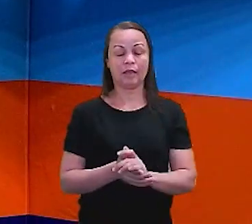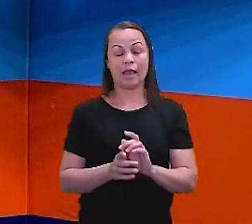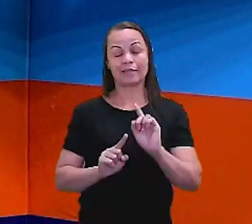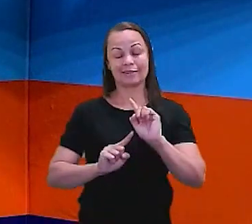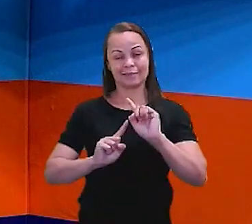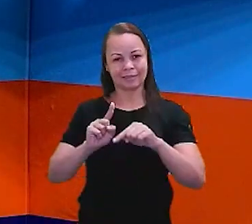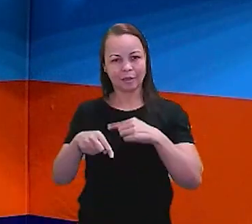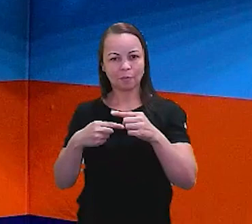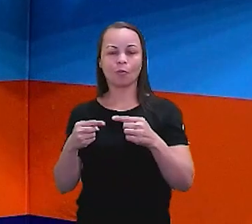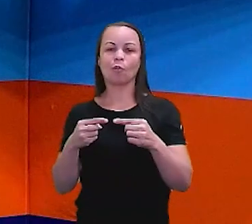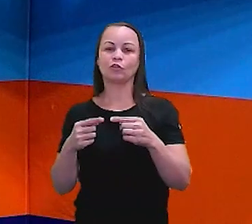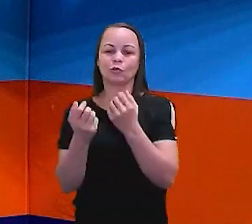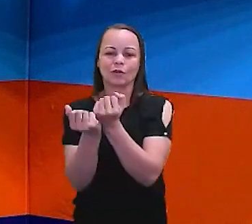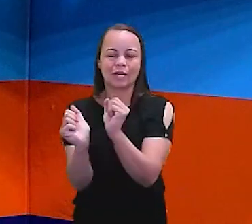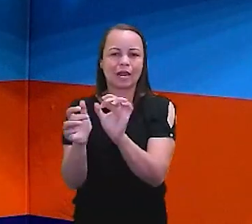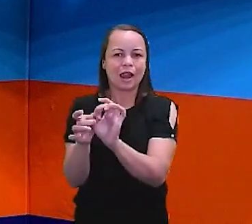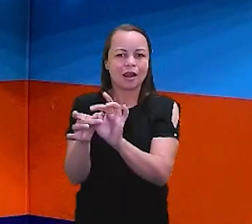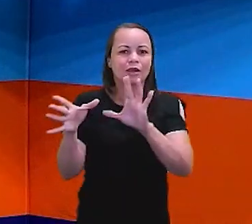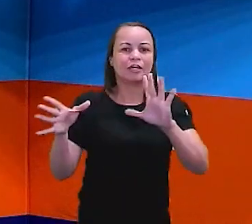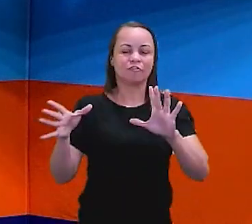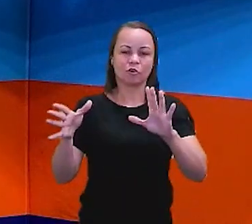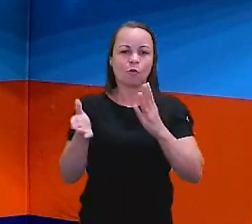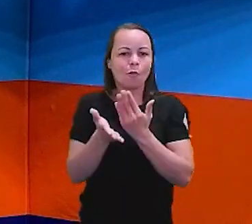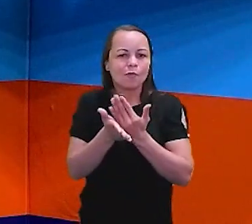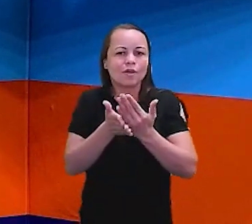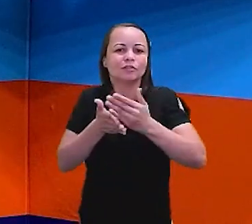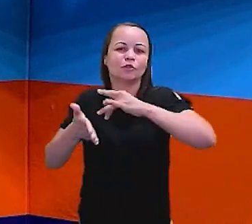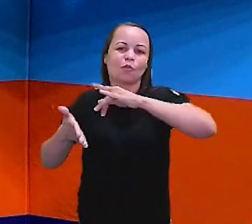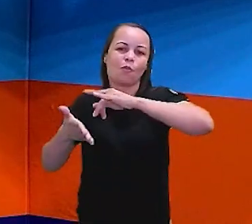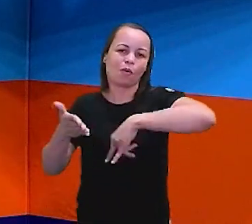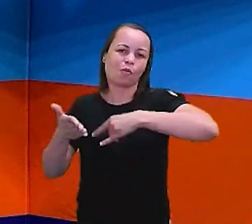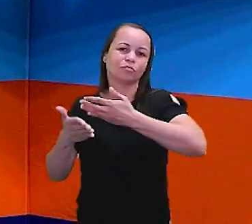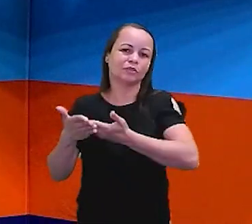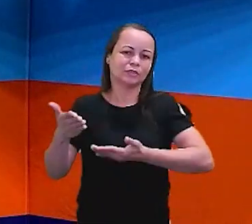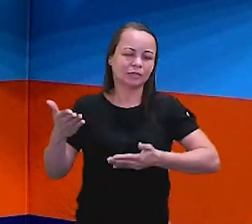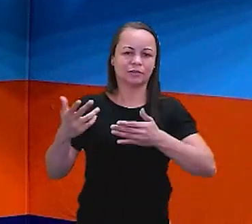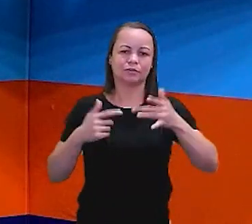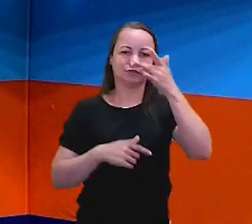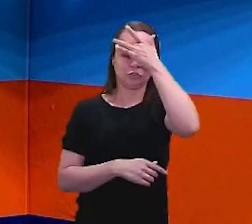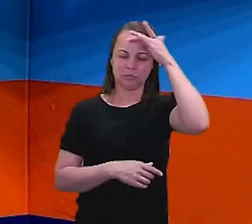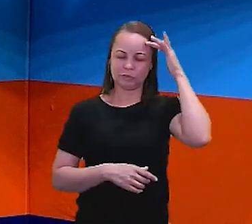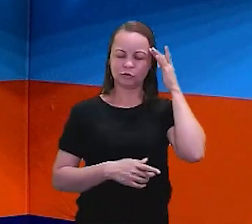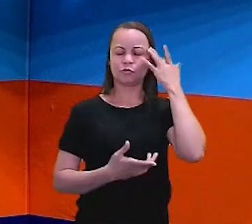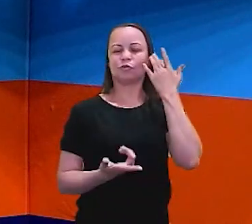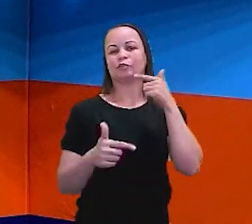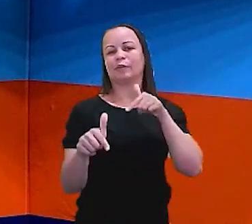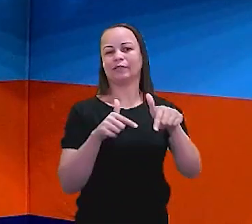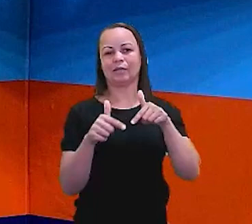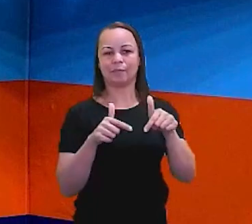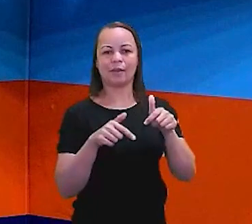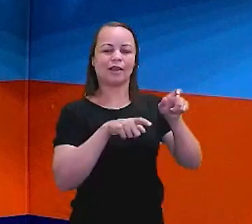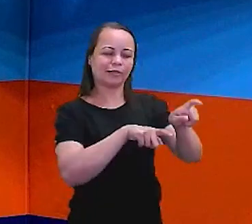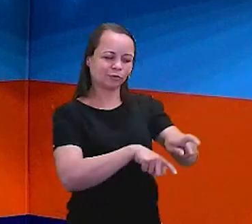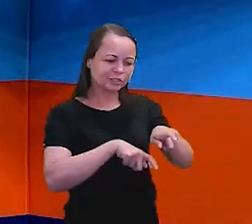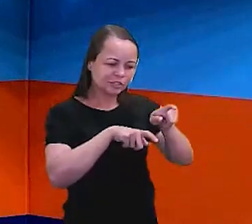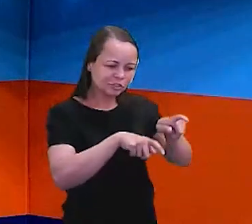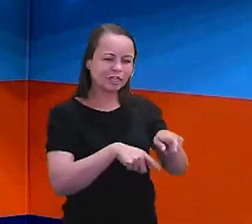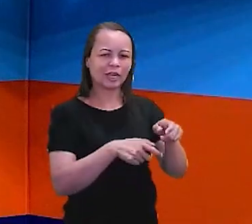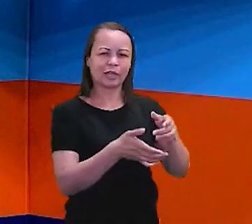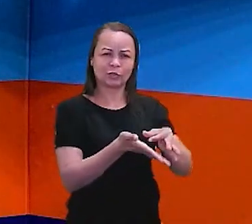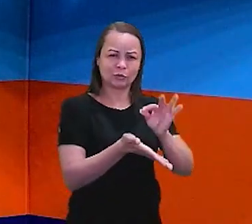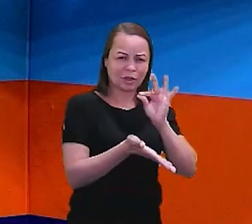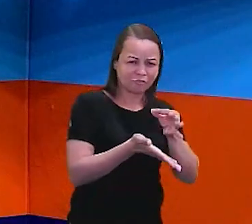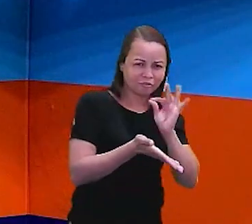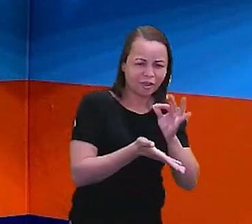a contratação das pessoas. Primeiro, para trabalhar onde? Nos engenhos, engenho de café, de açúcar e assim por diante,